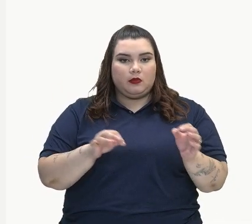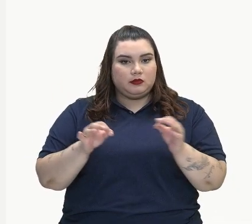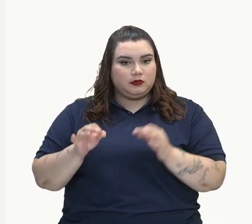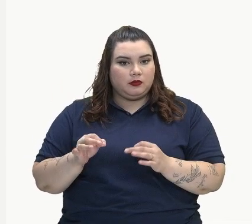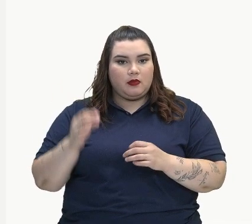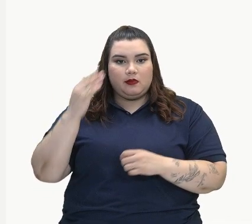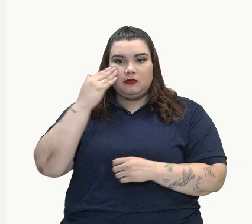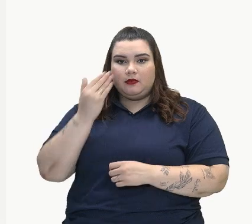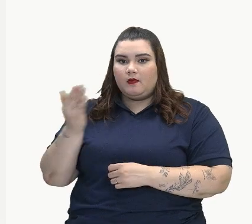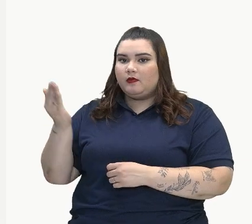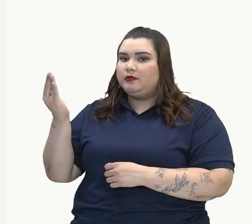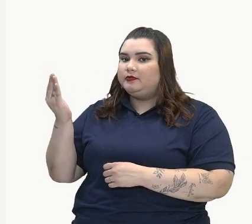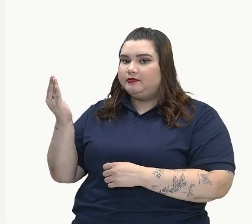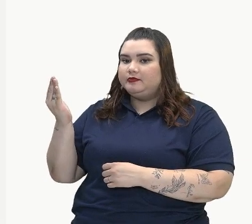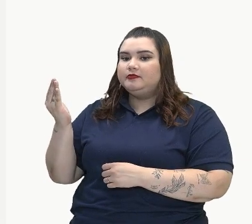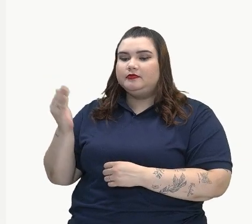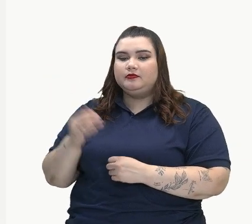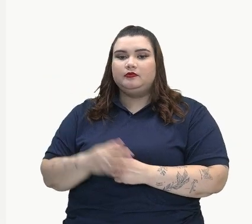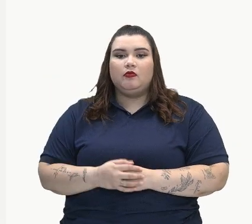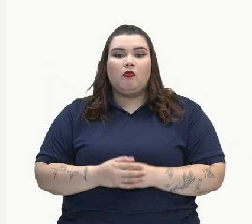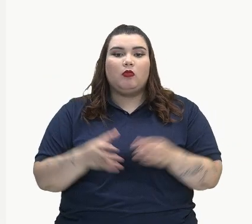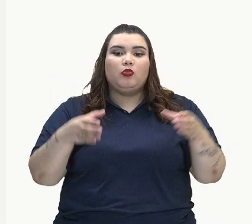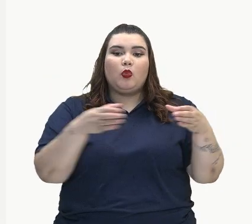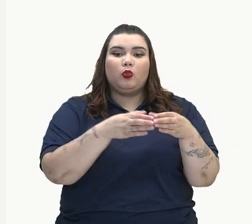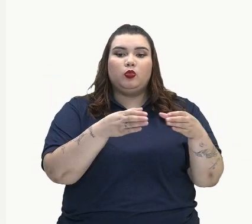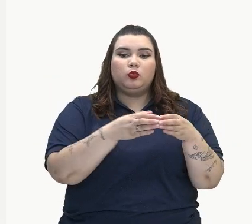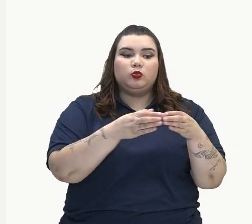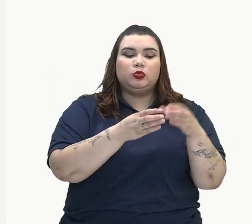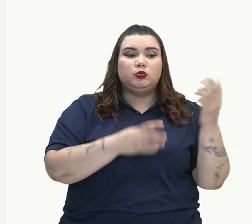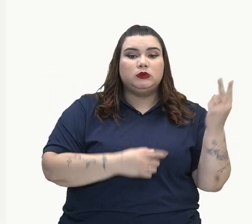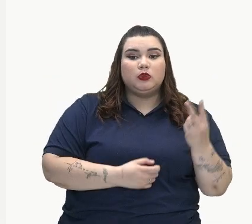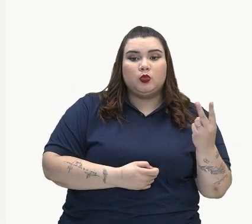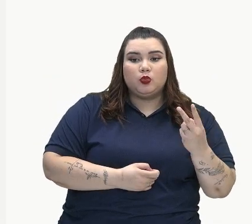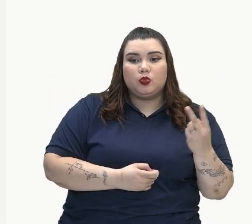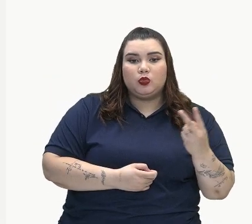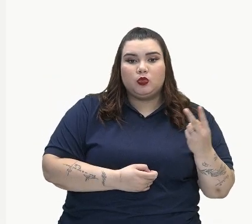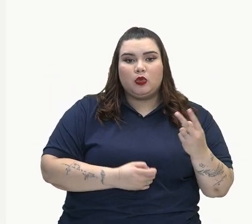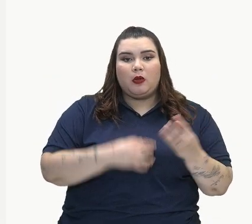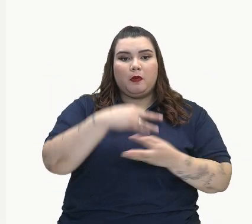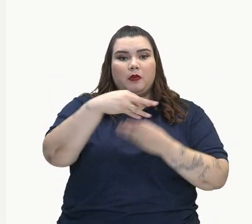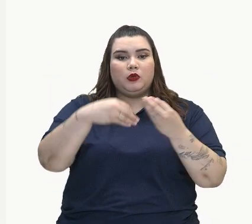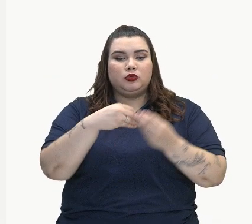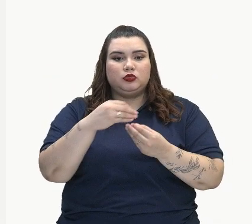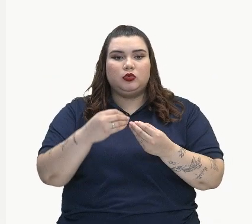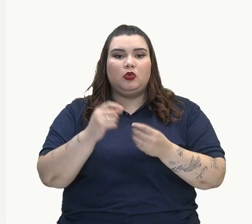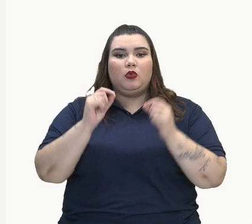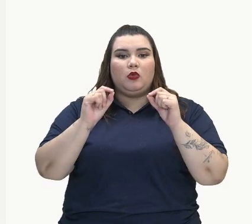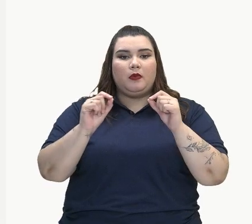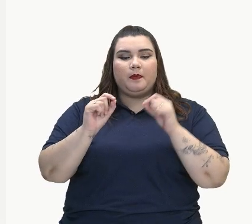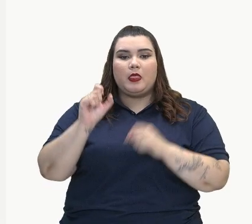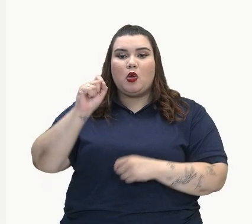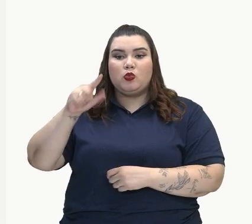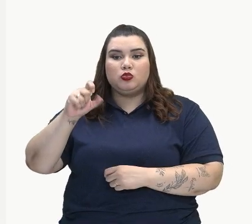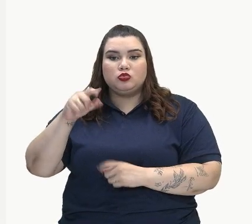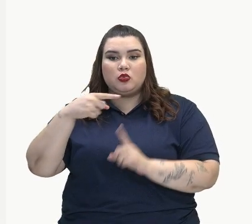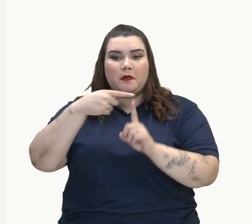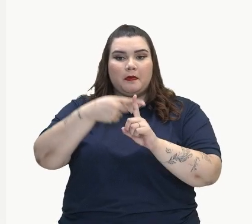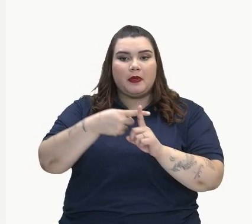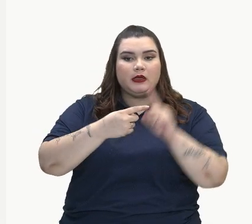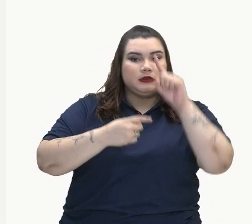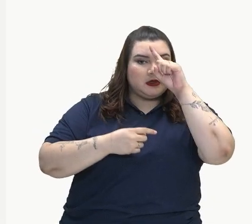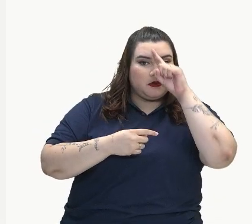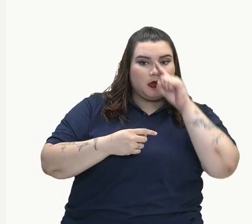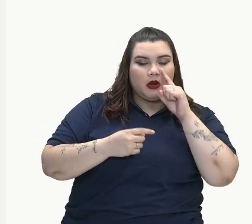estão representadas aqui. E nós temos as cores secundárias, que é a mistura do azul com o amarelo vai dar o